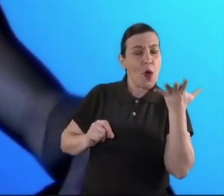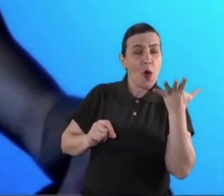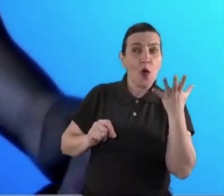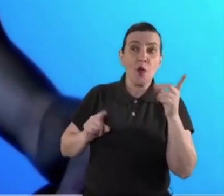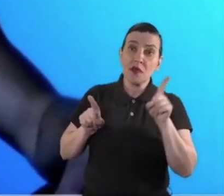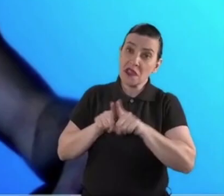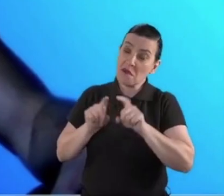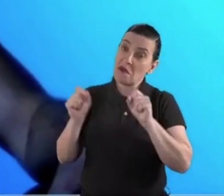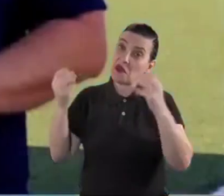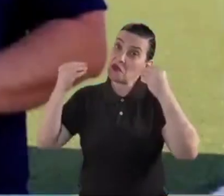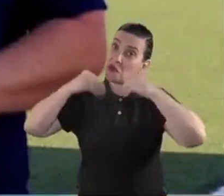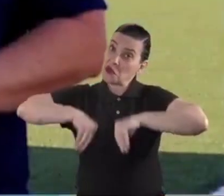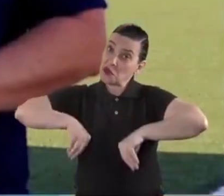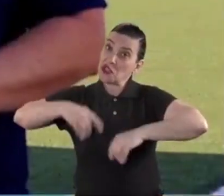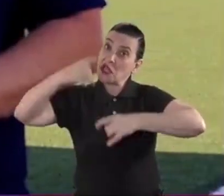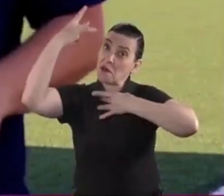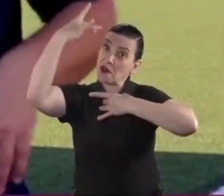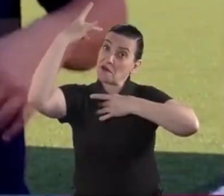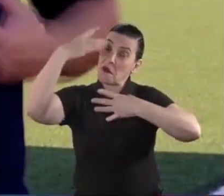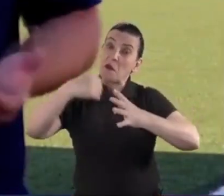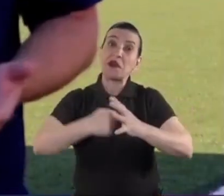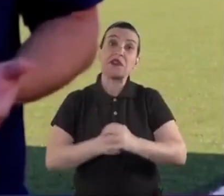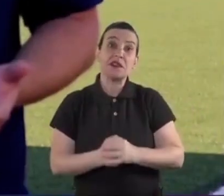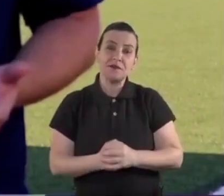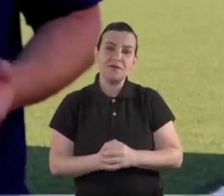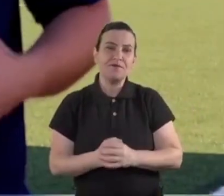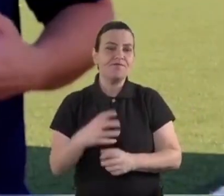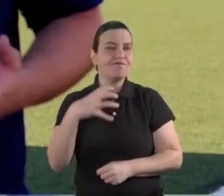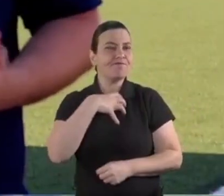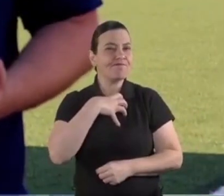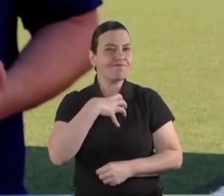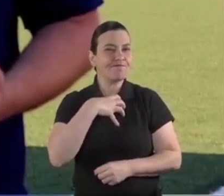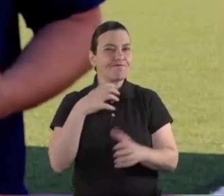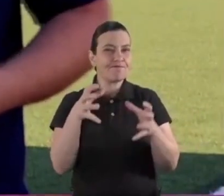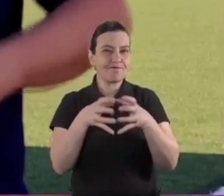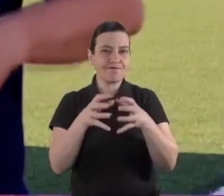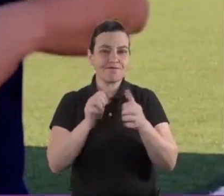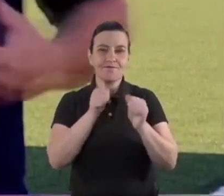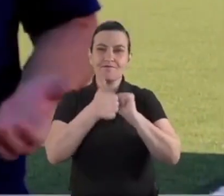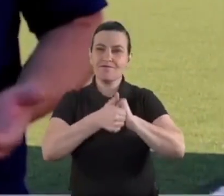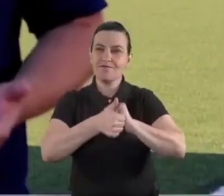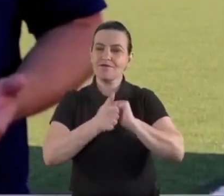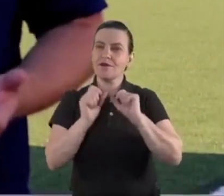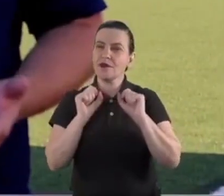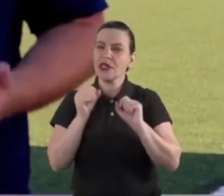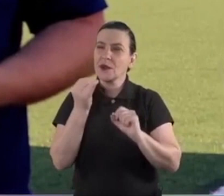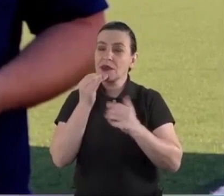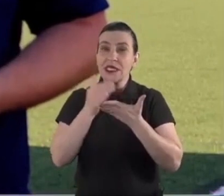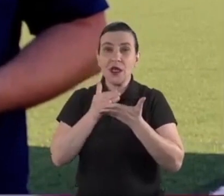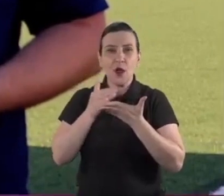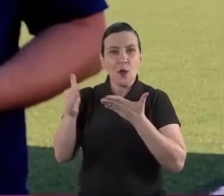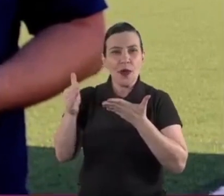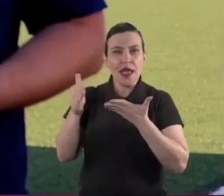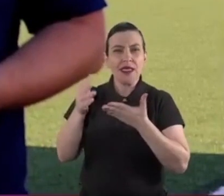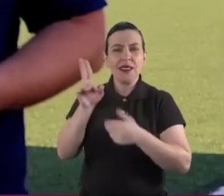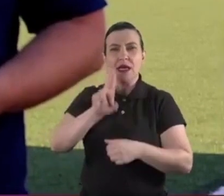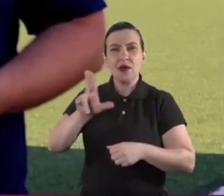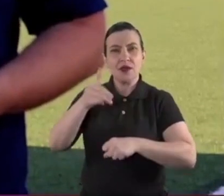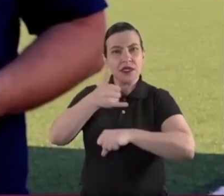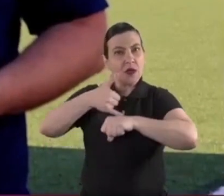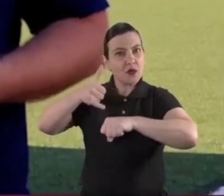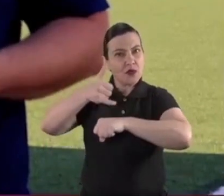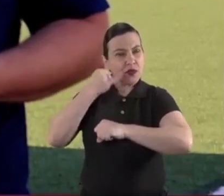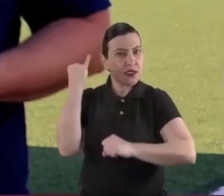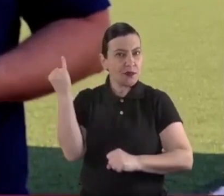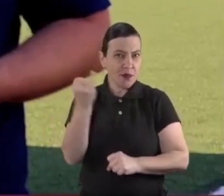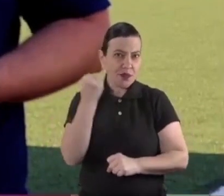pode prejudicar a sua performance. A sensação dos atletas é muito positiva quando é assim que eles começam a usar os óleos essenciais. Mas